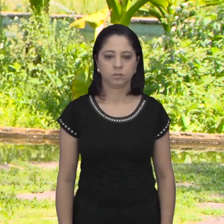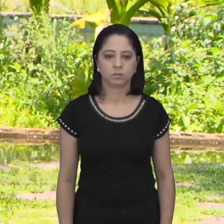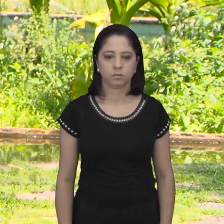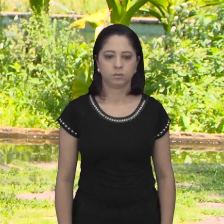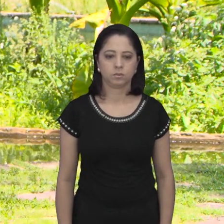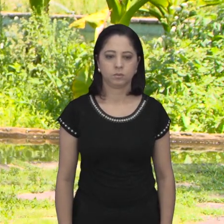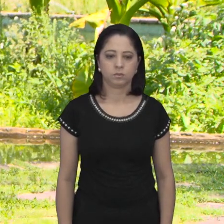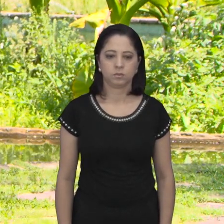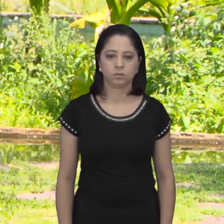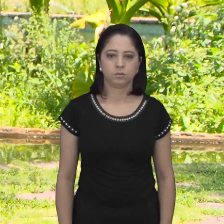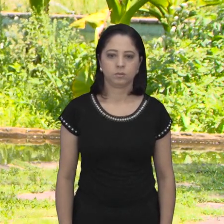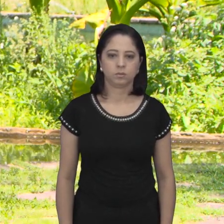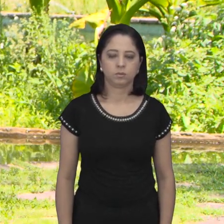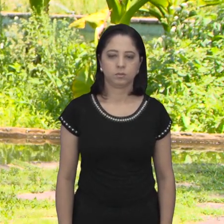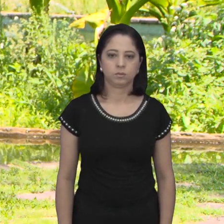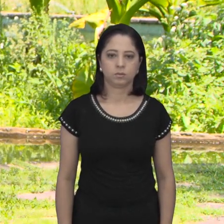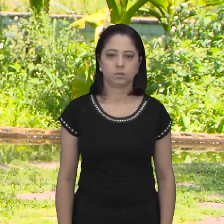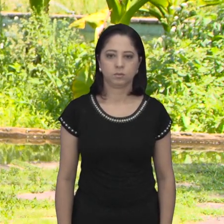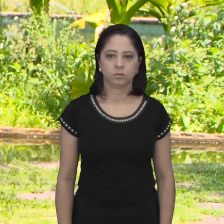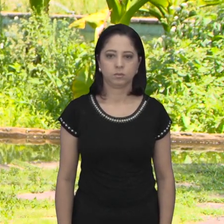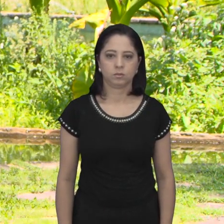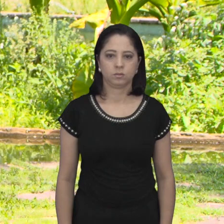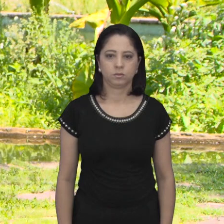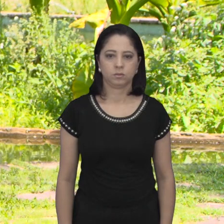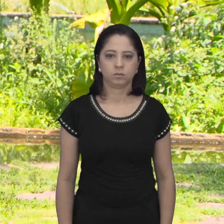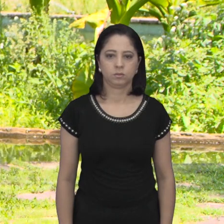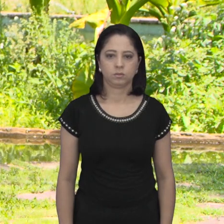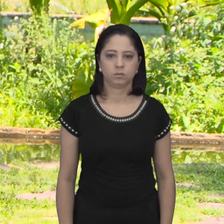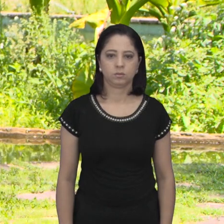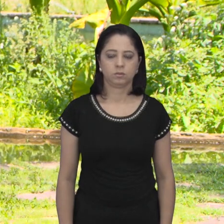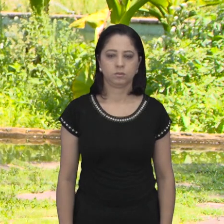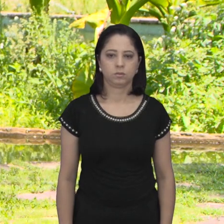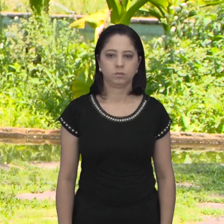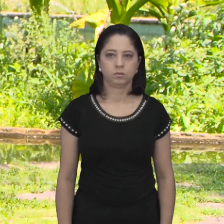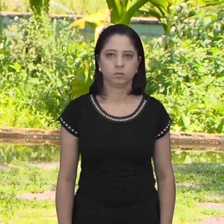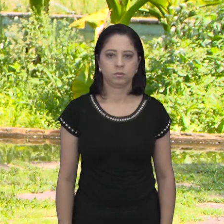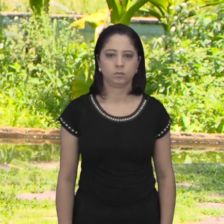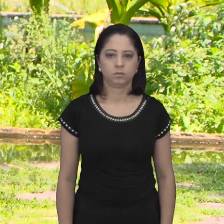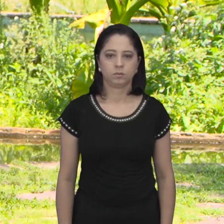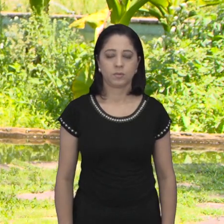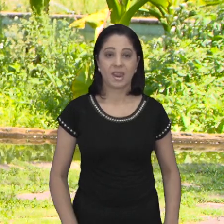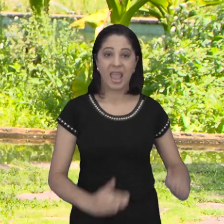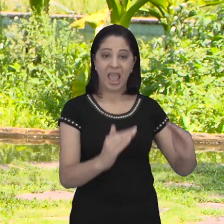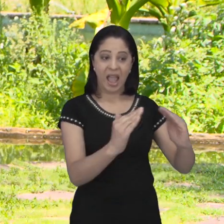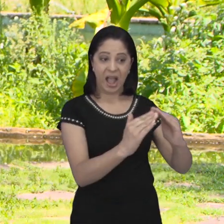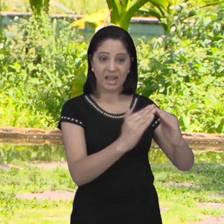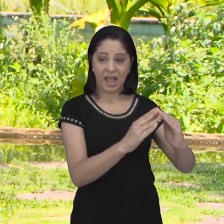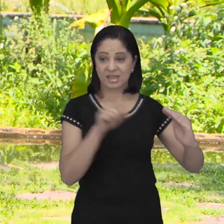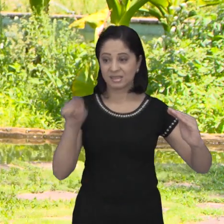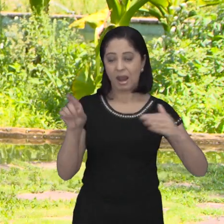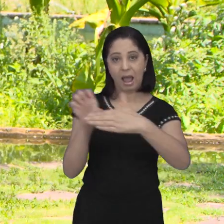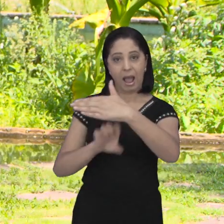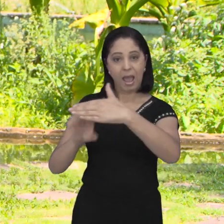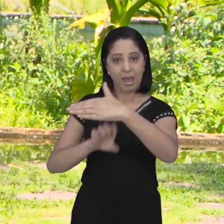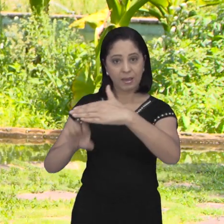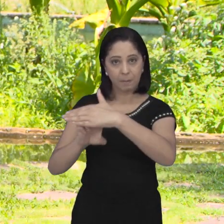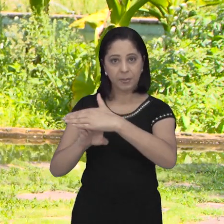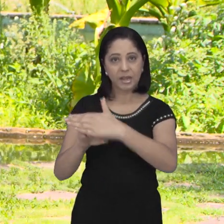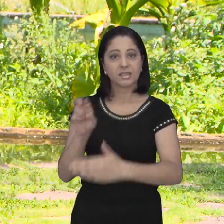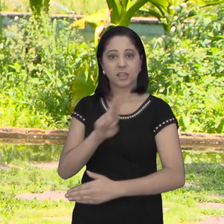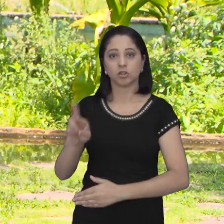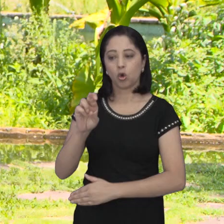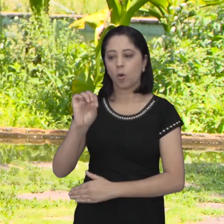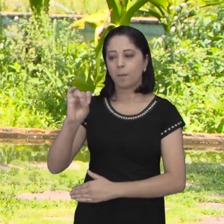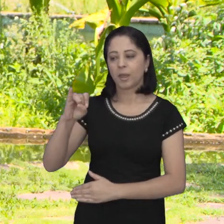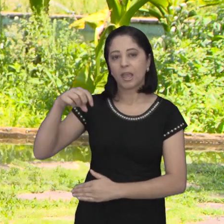Já existia essa casa, da casa do Museu do Folclore. Então, quando eles mudaram para cá, aquela virou uma casa